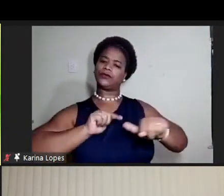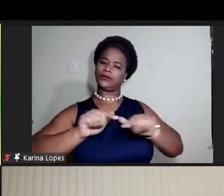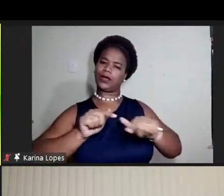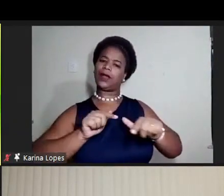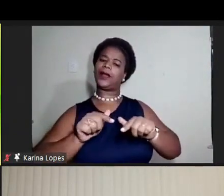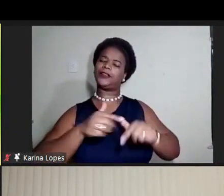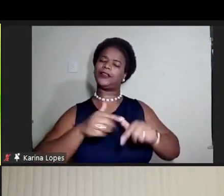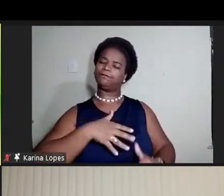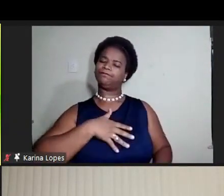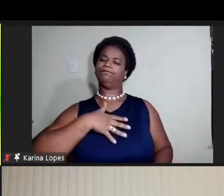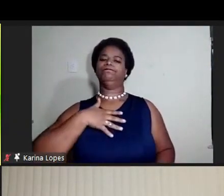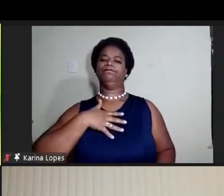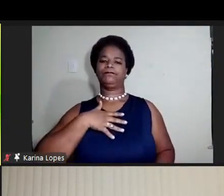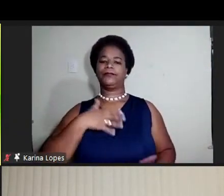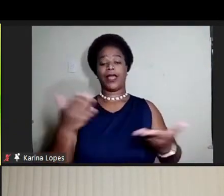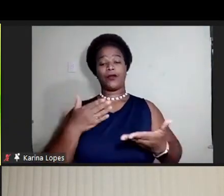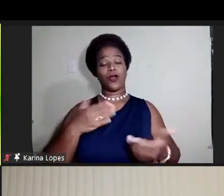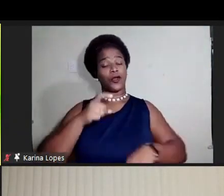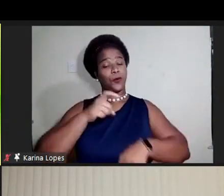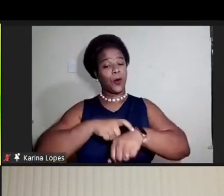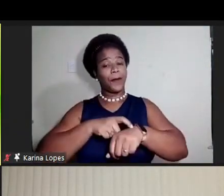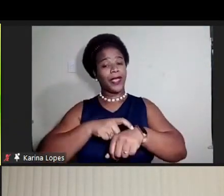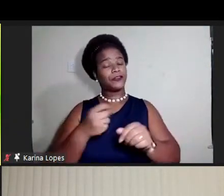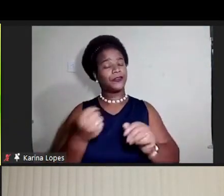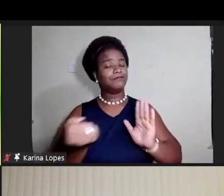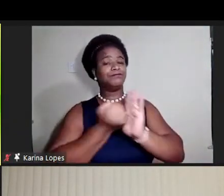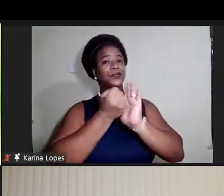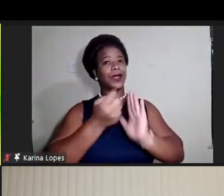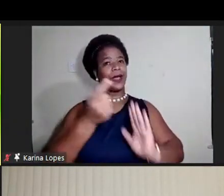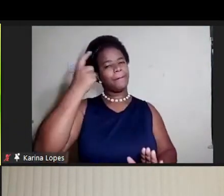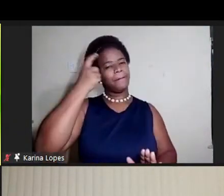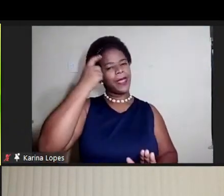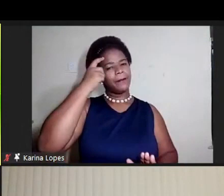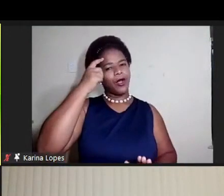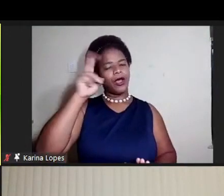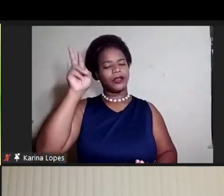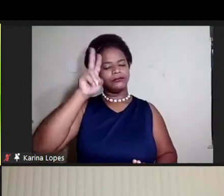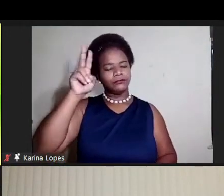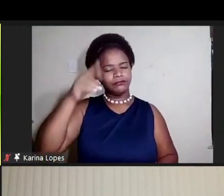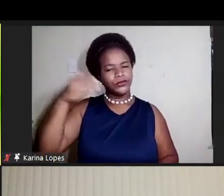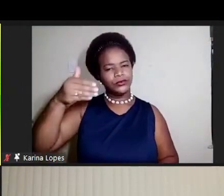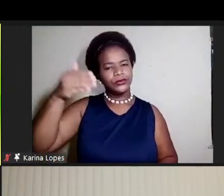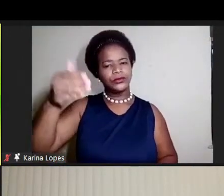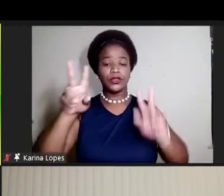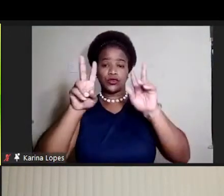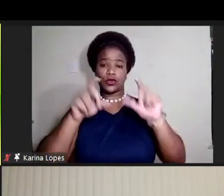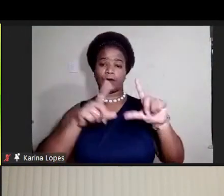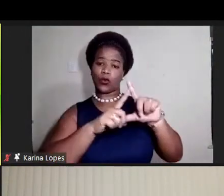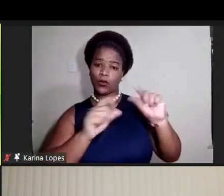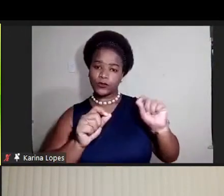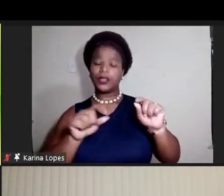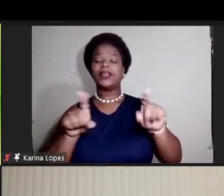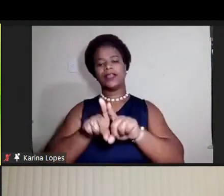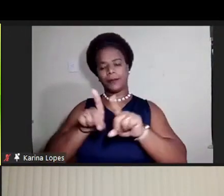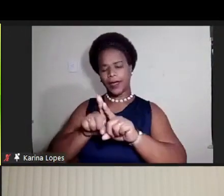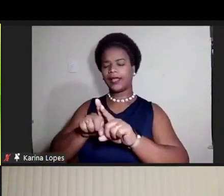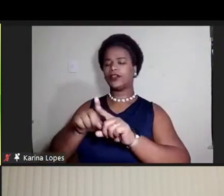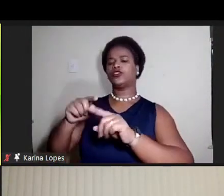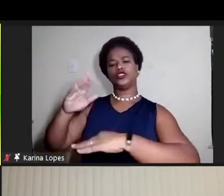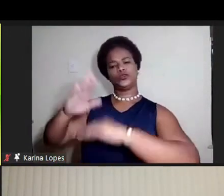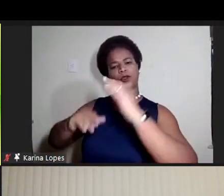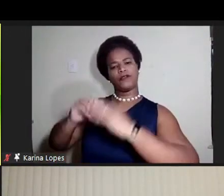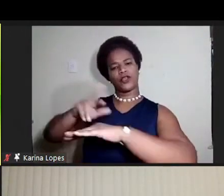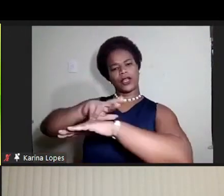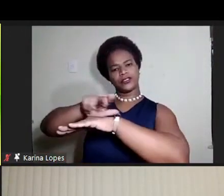eternizado em suas memórias afetivas no que tange ao FJF e aos grandes profissionais que aqui atuam na